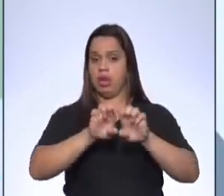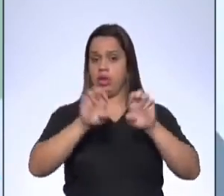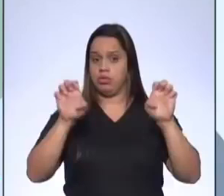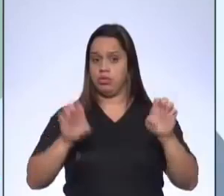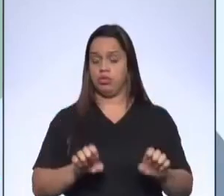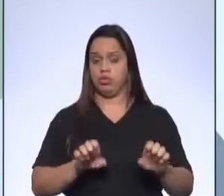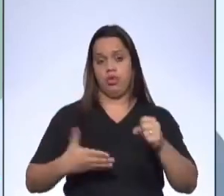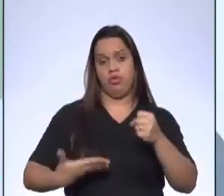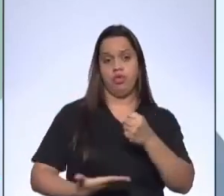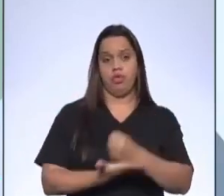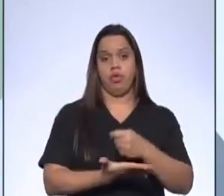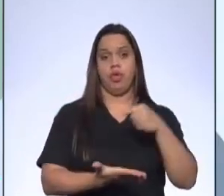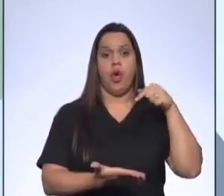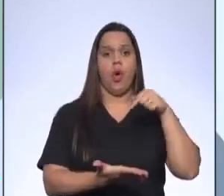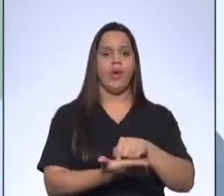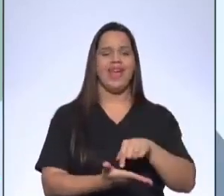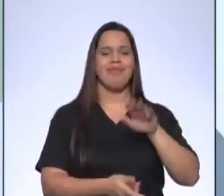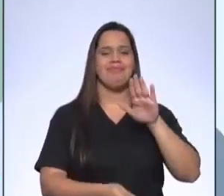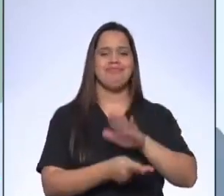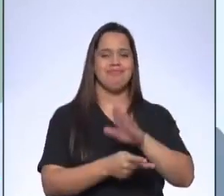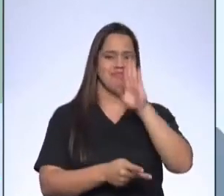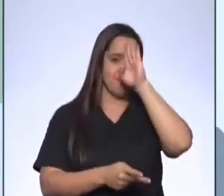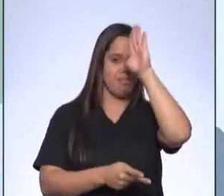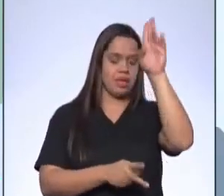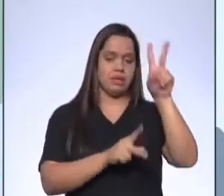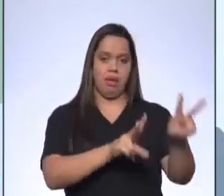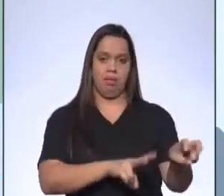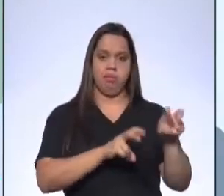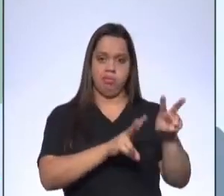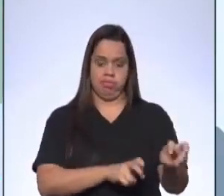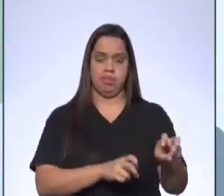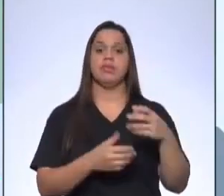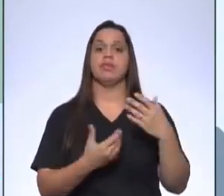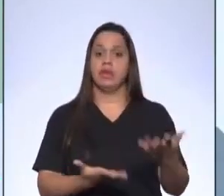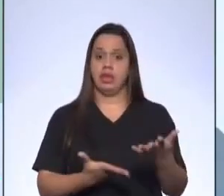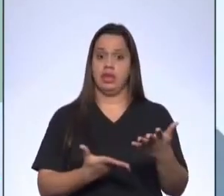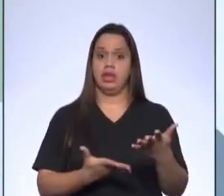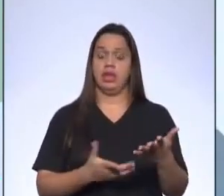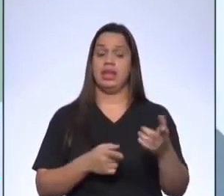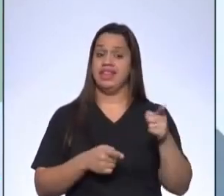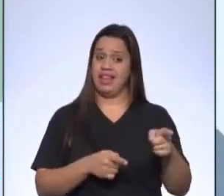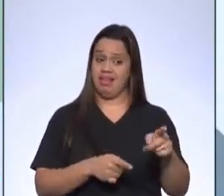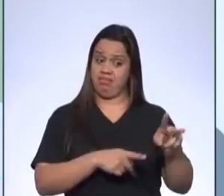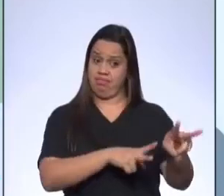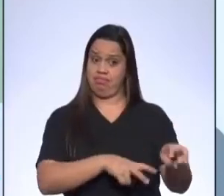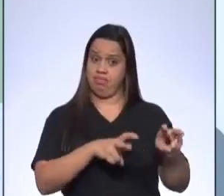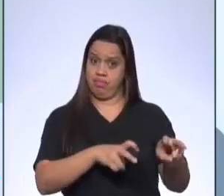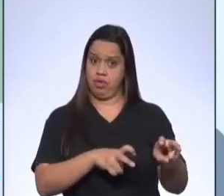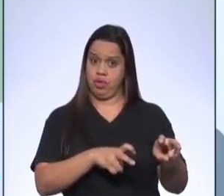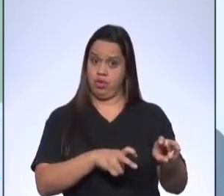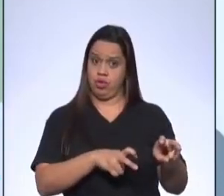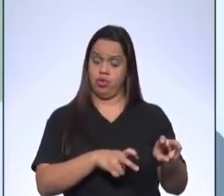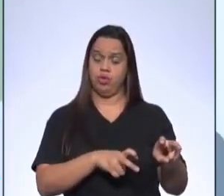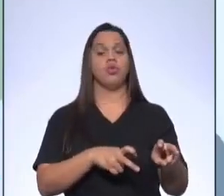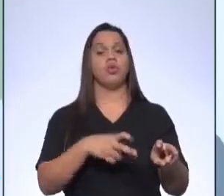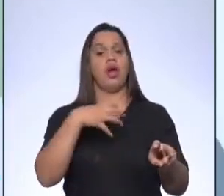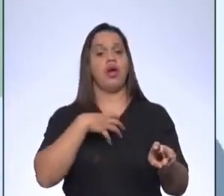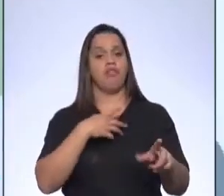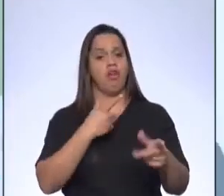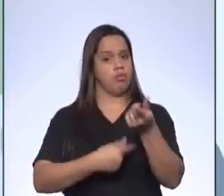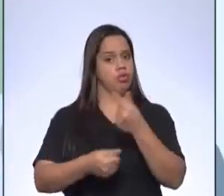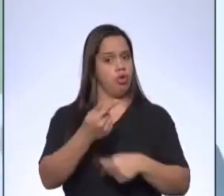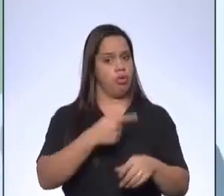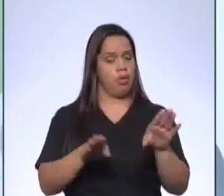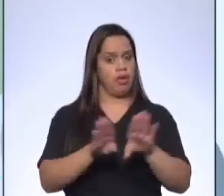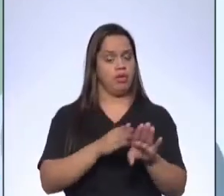na agricultura. E essa estrutura é que dava a